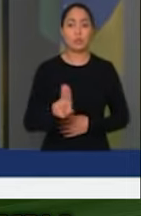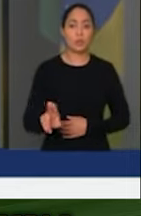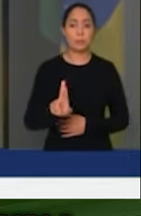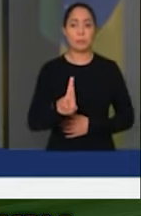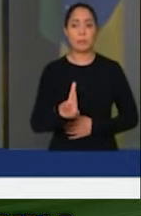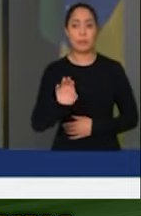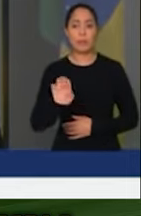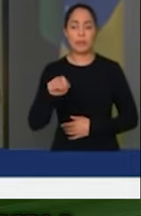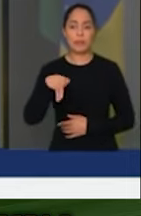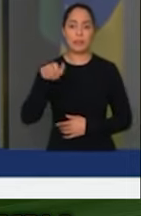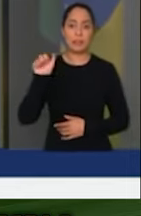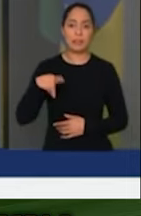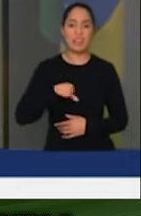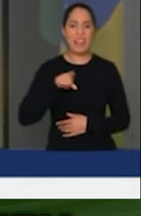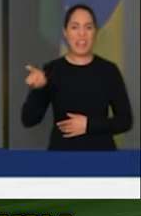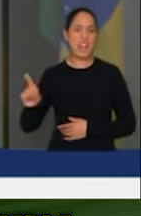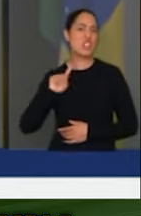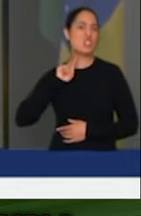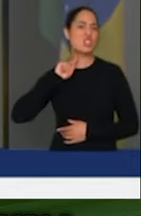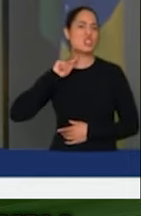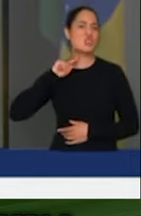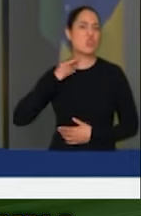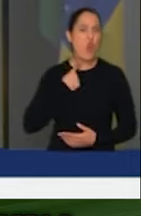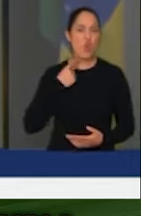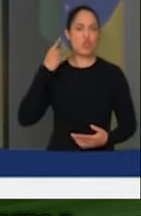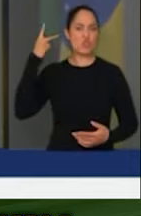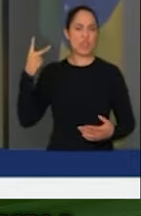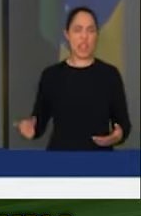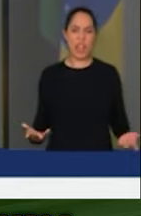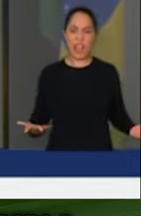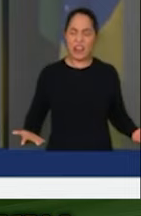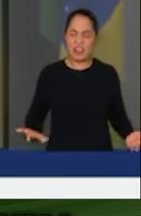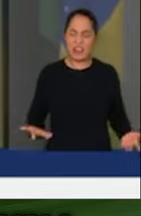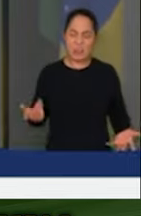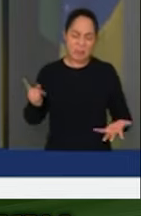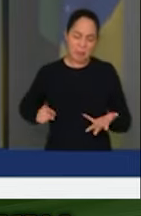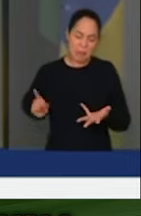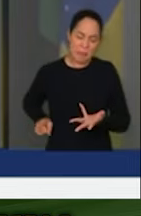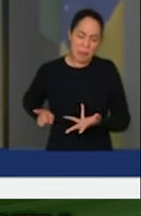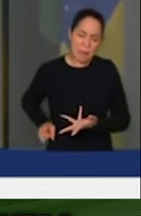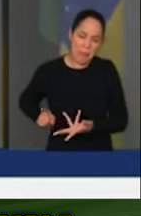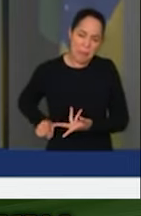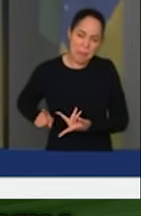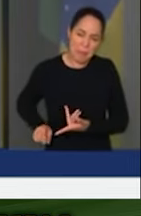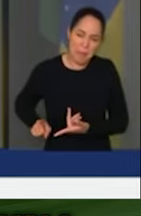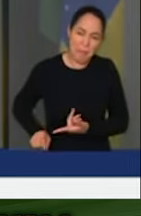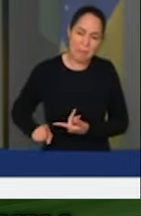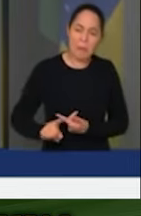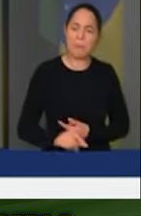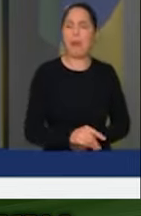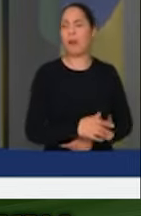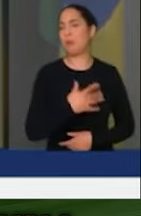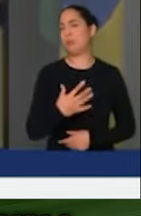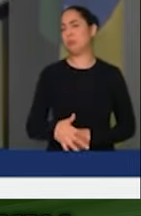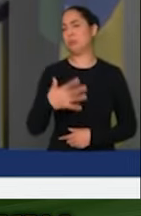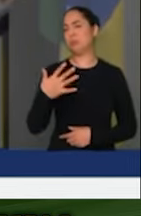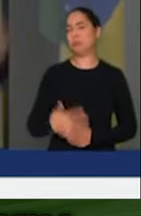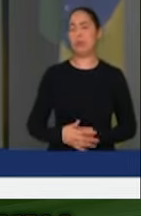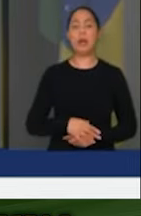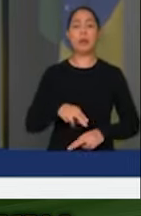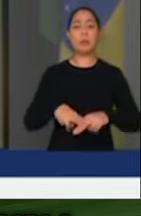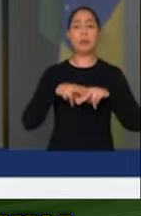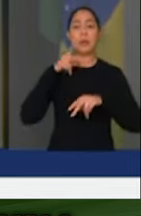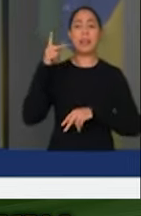mais sujo que pau de galinheiro, aquele cidadão que tem uma capivara extensa de ações